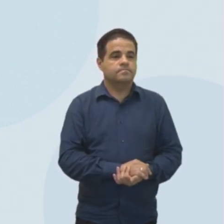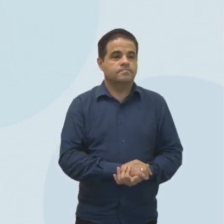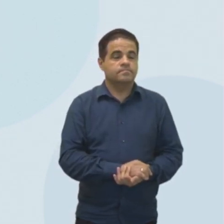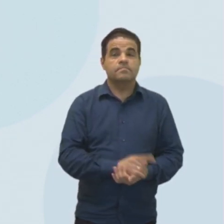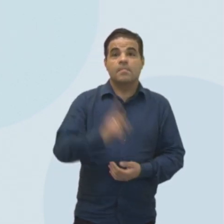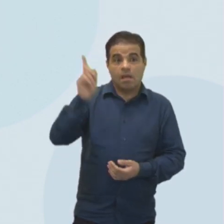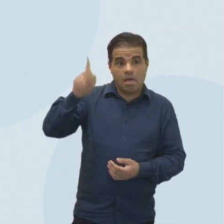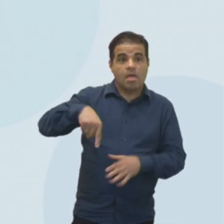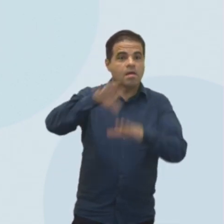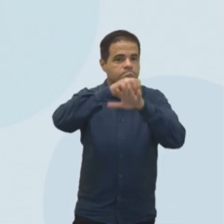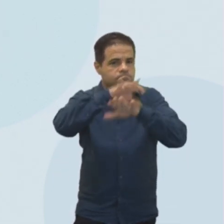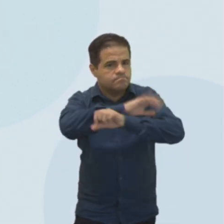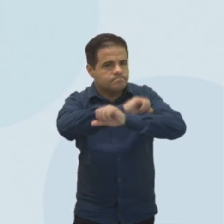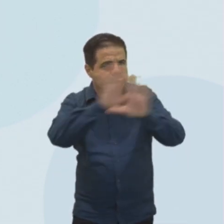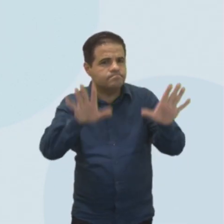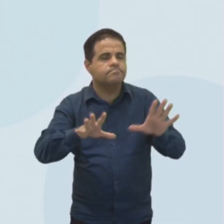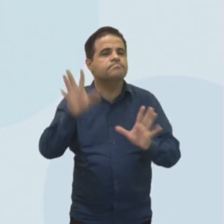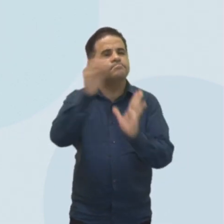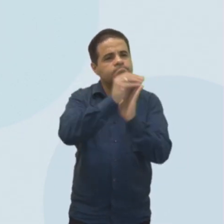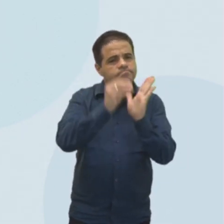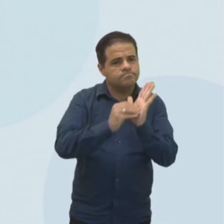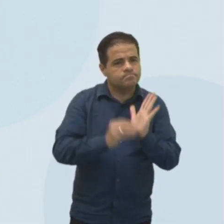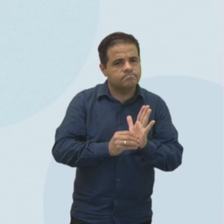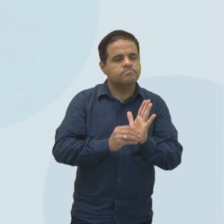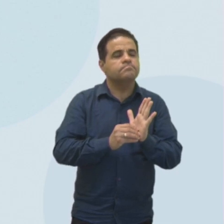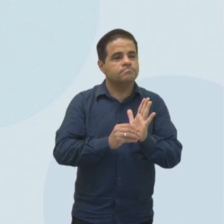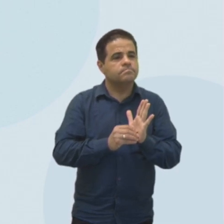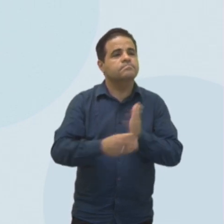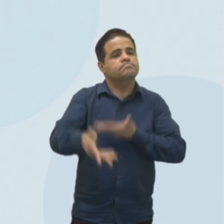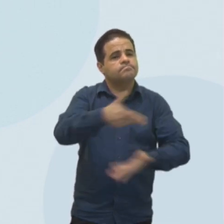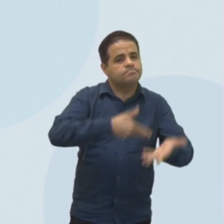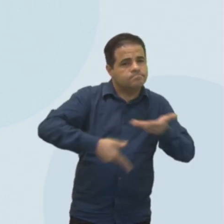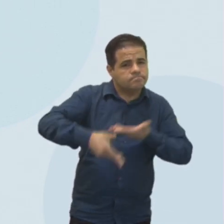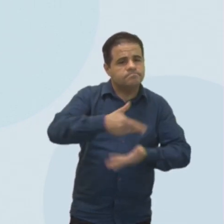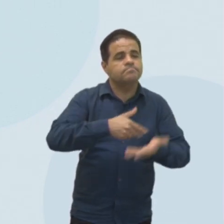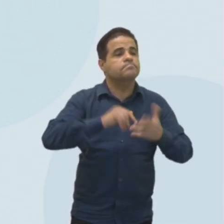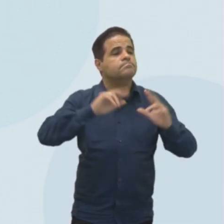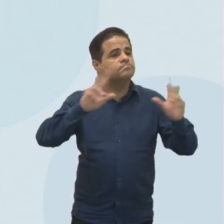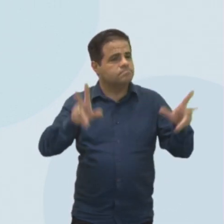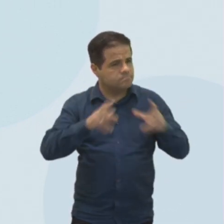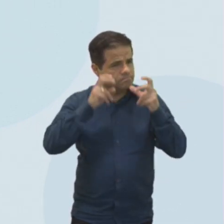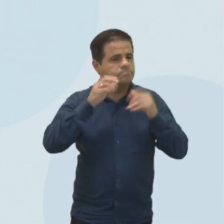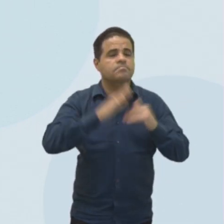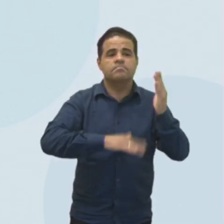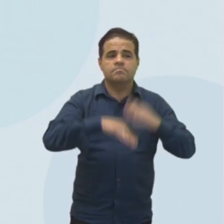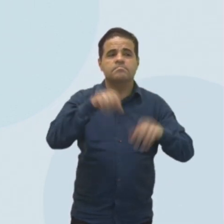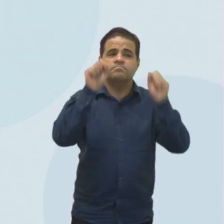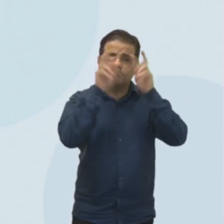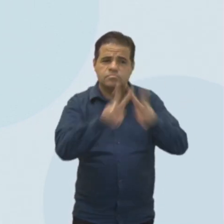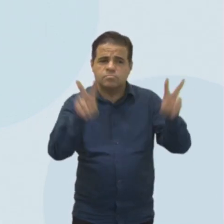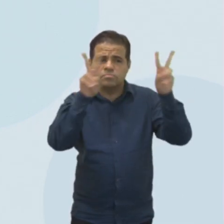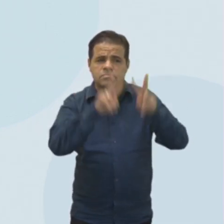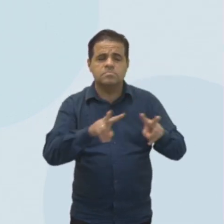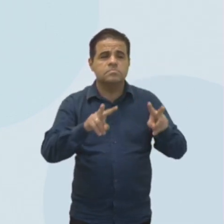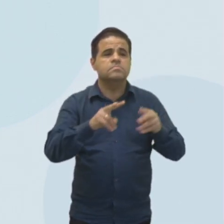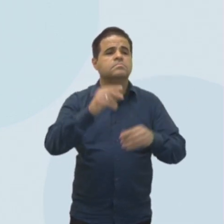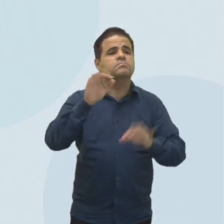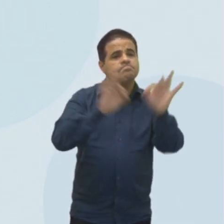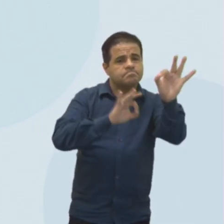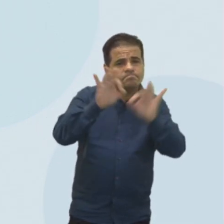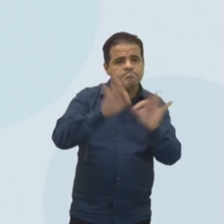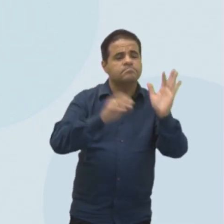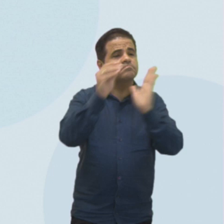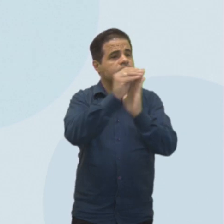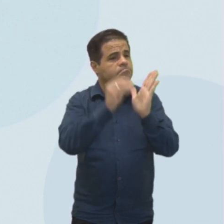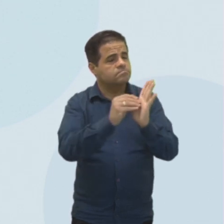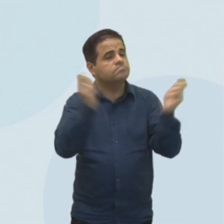Agora vamos falar da edição e da montagem, relacionada à captura baixa, à visionagem, à edição